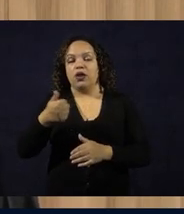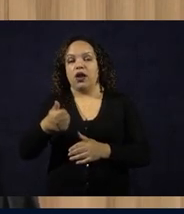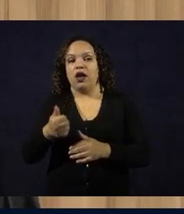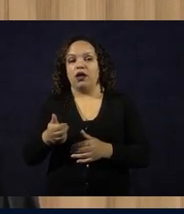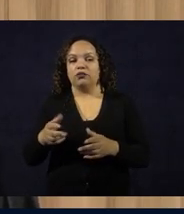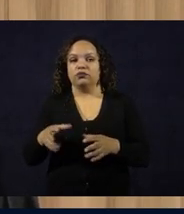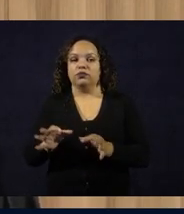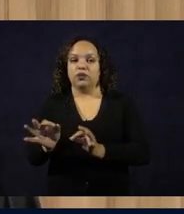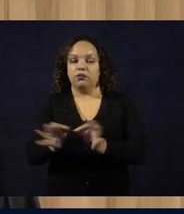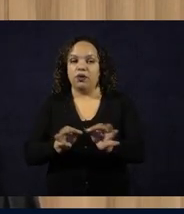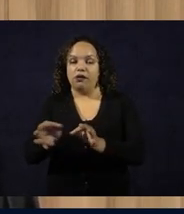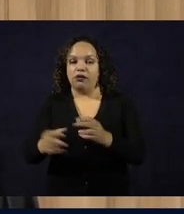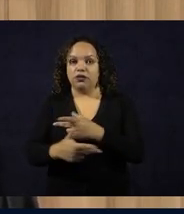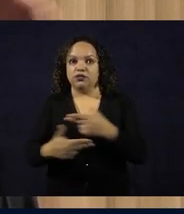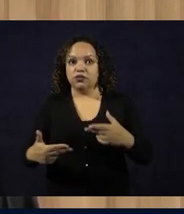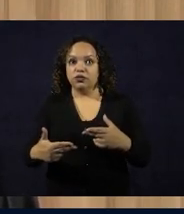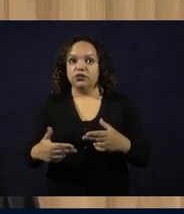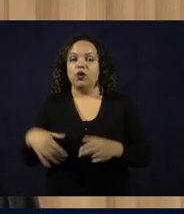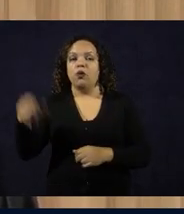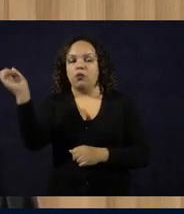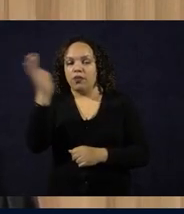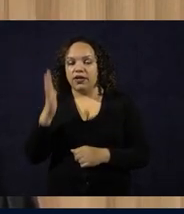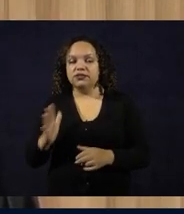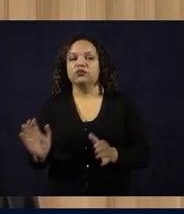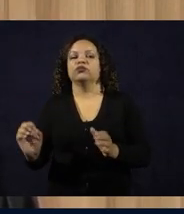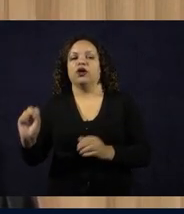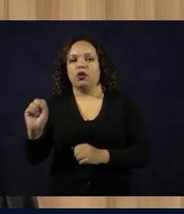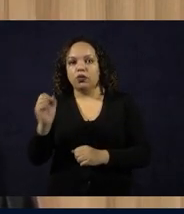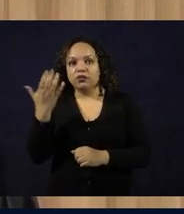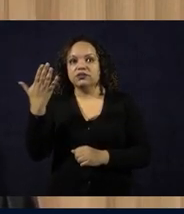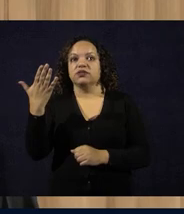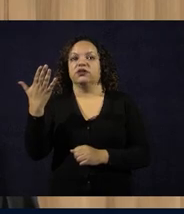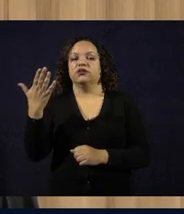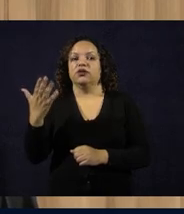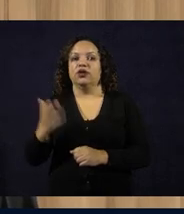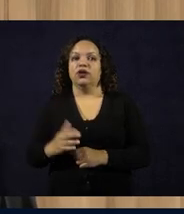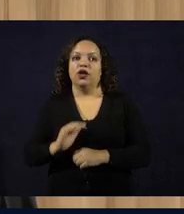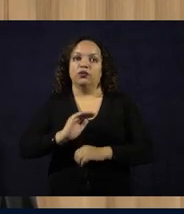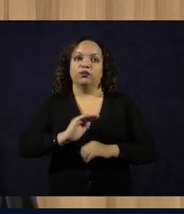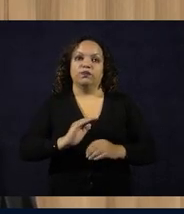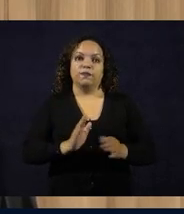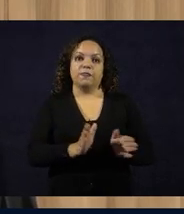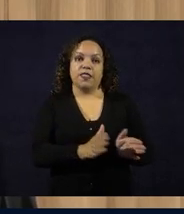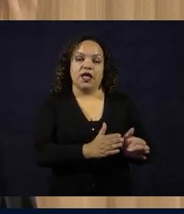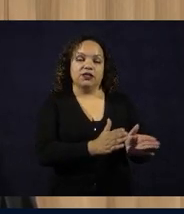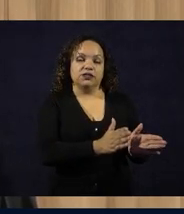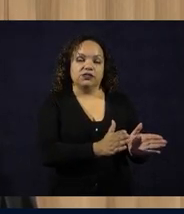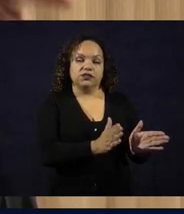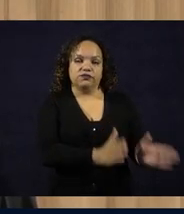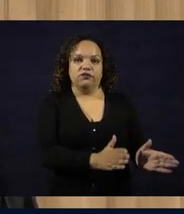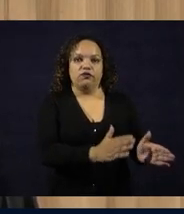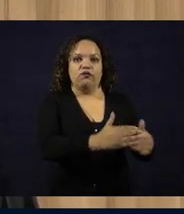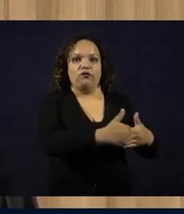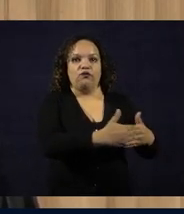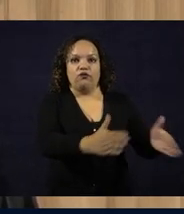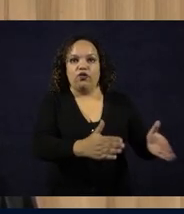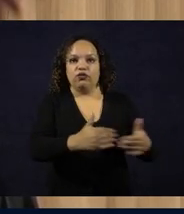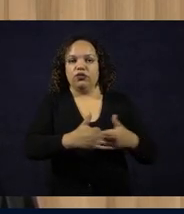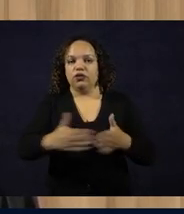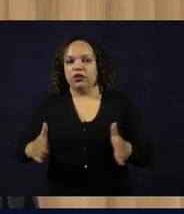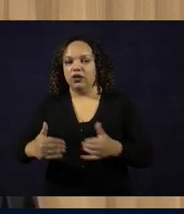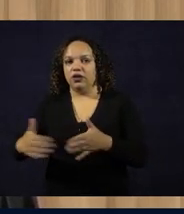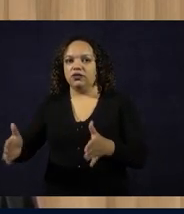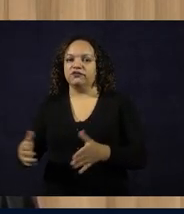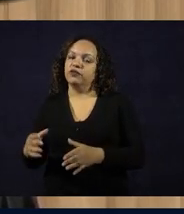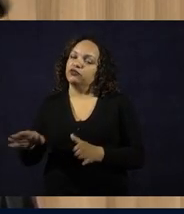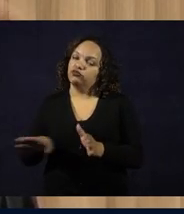mas o Brasil tá chegando né devagarinho tá chegando e as novas fronteiras naturalmente são as últimas a chegar mas também vai chegar mais toba